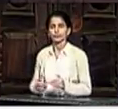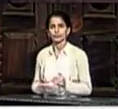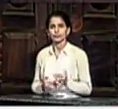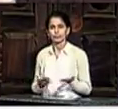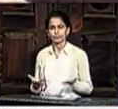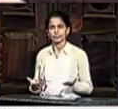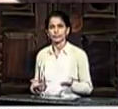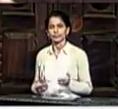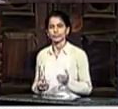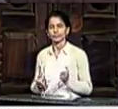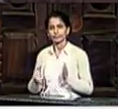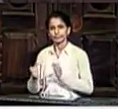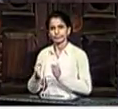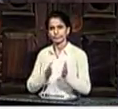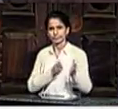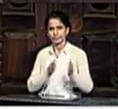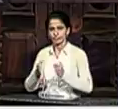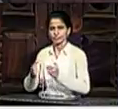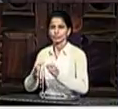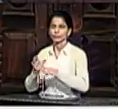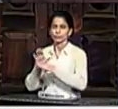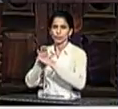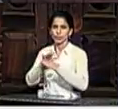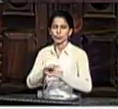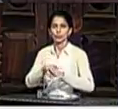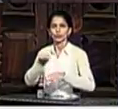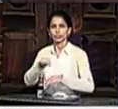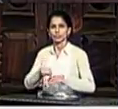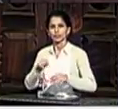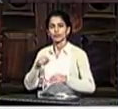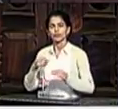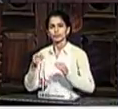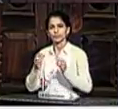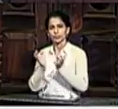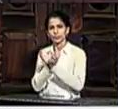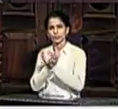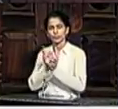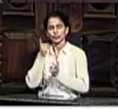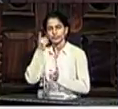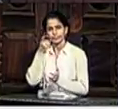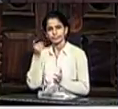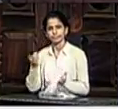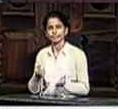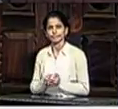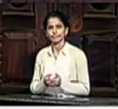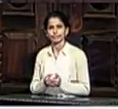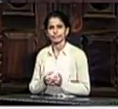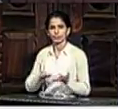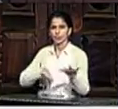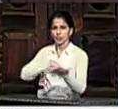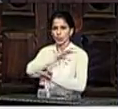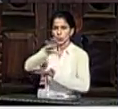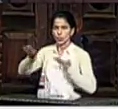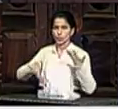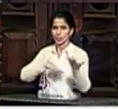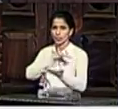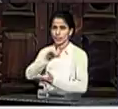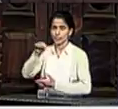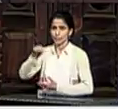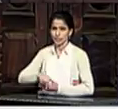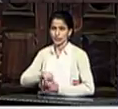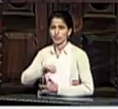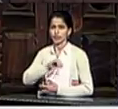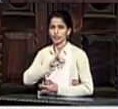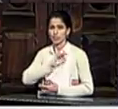a intermediação do parlamento, para que a greve não prosperasse e que